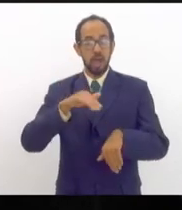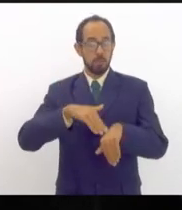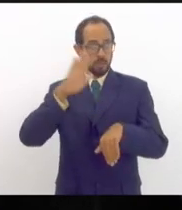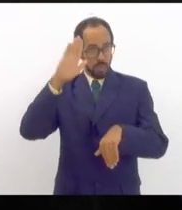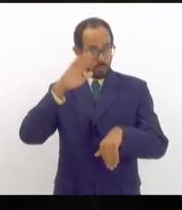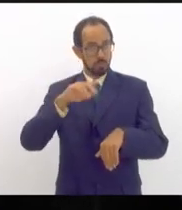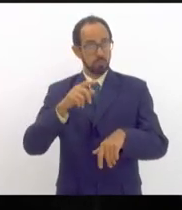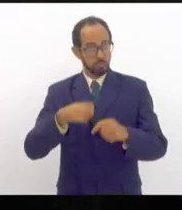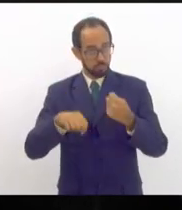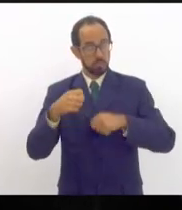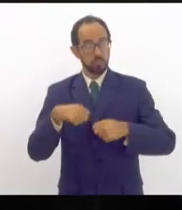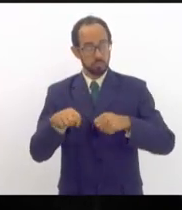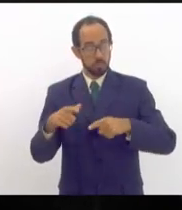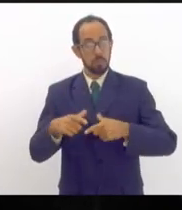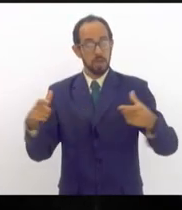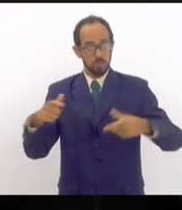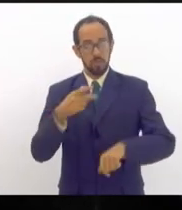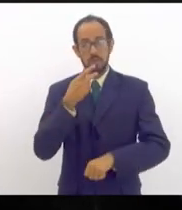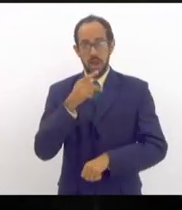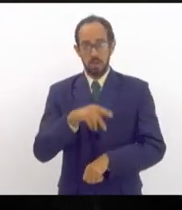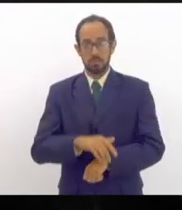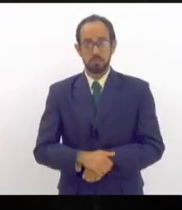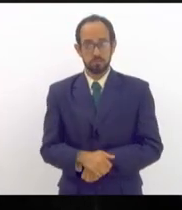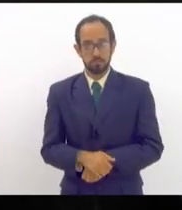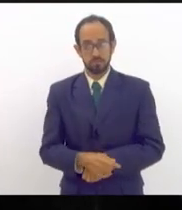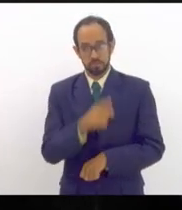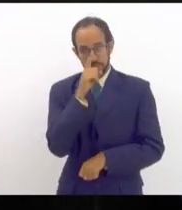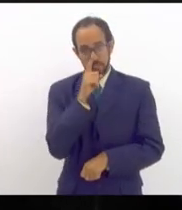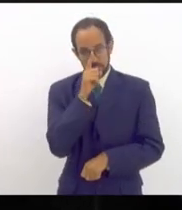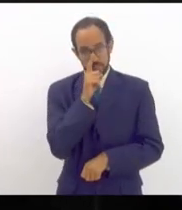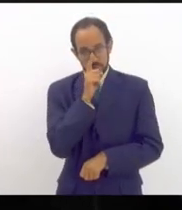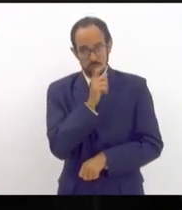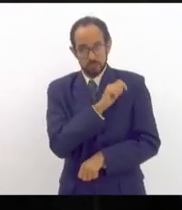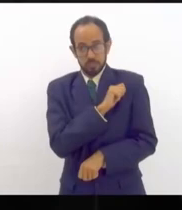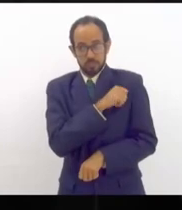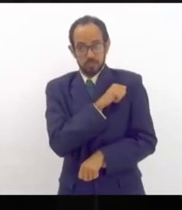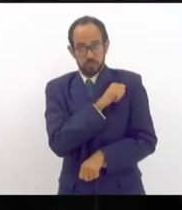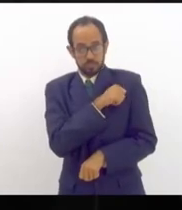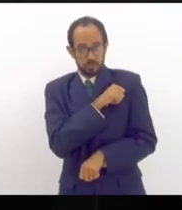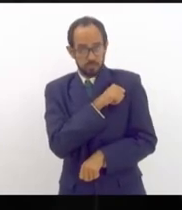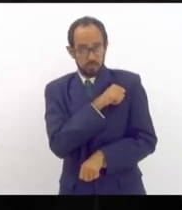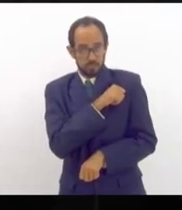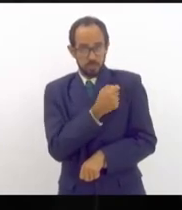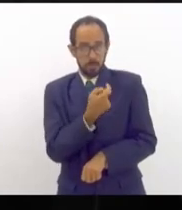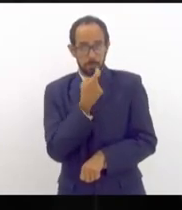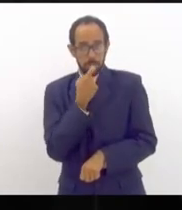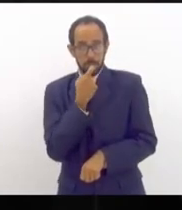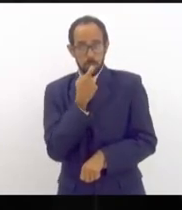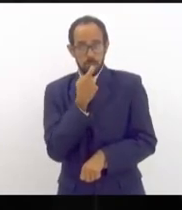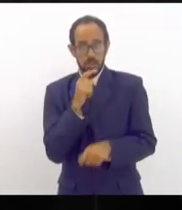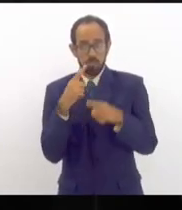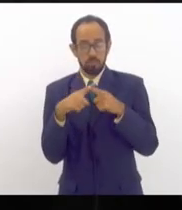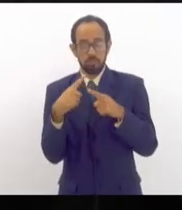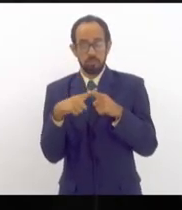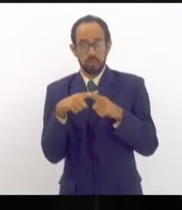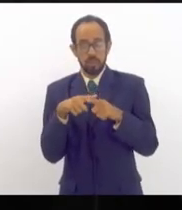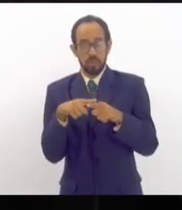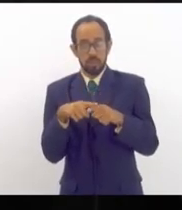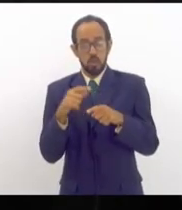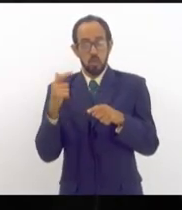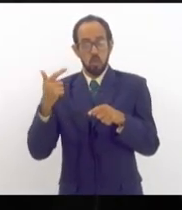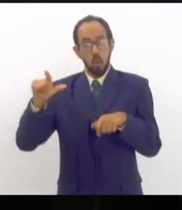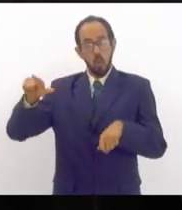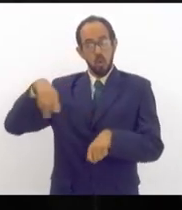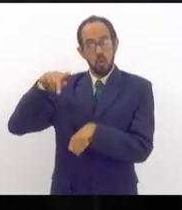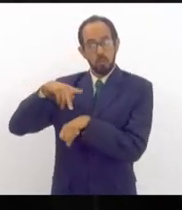economistas e diz assim o risco fiscal se a vizinha porque o país